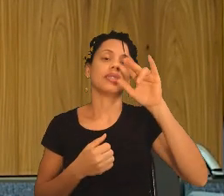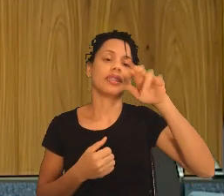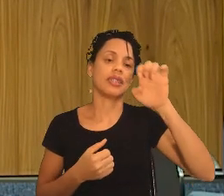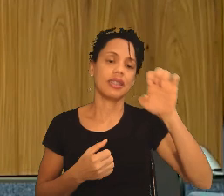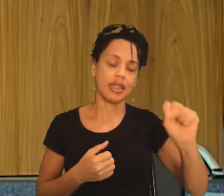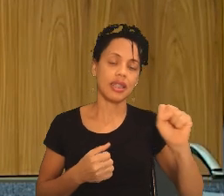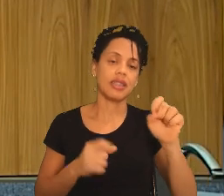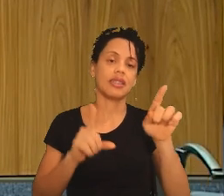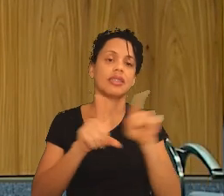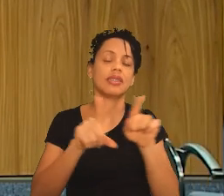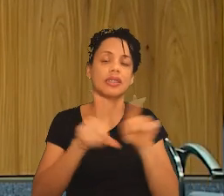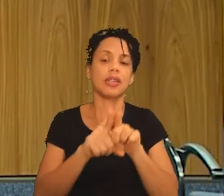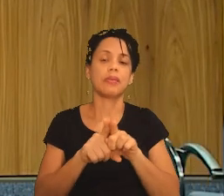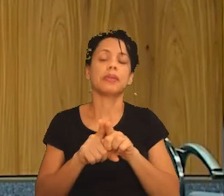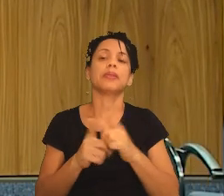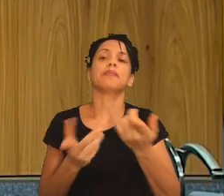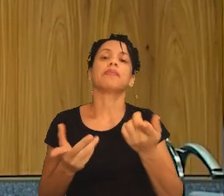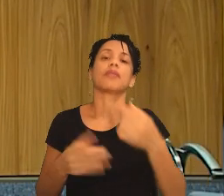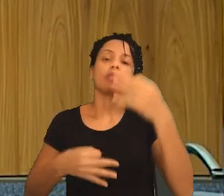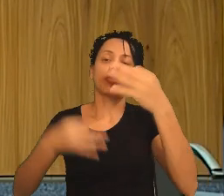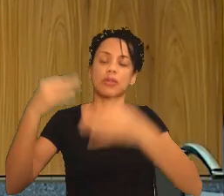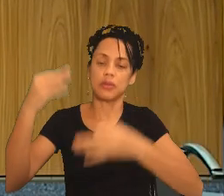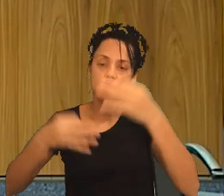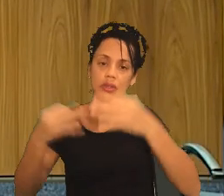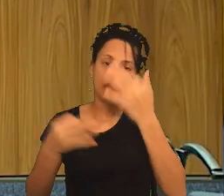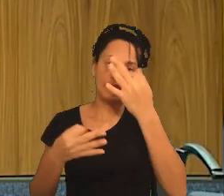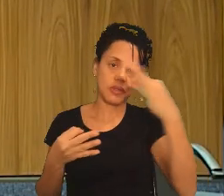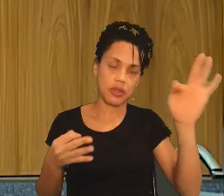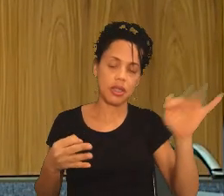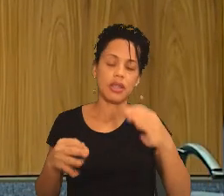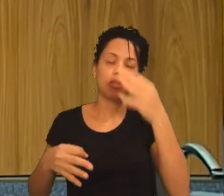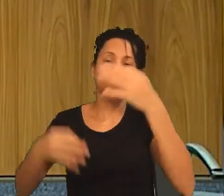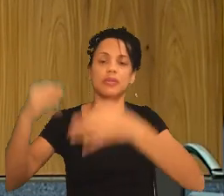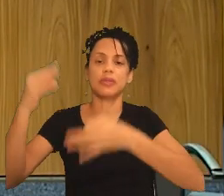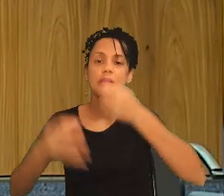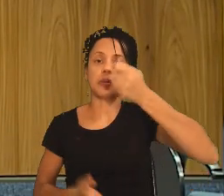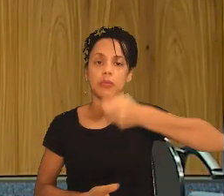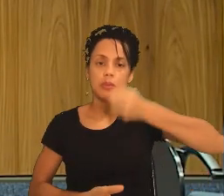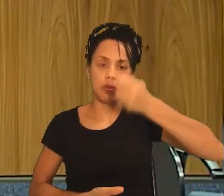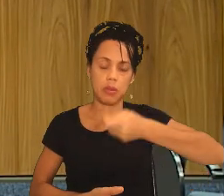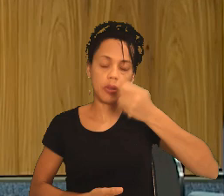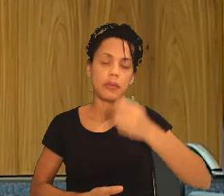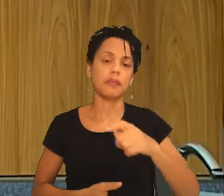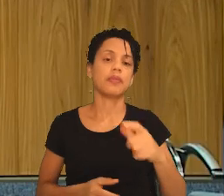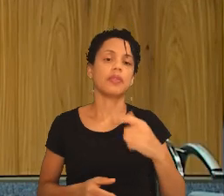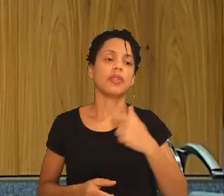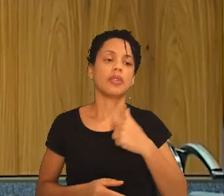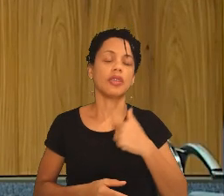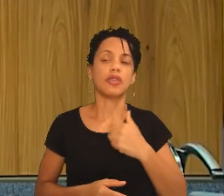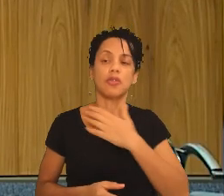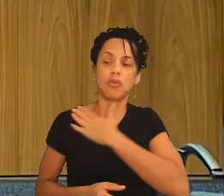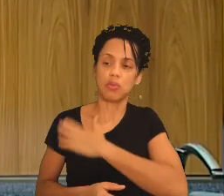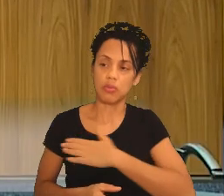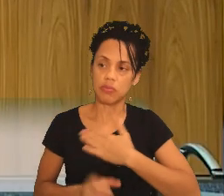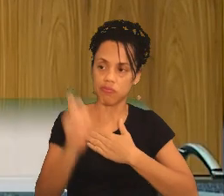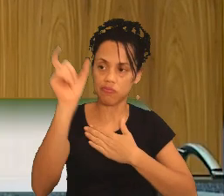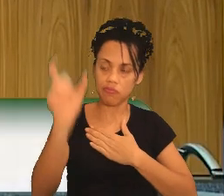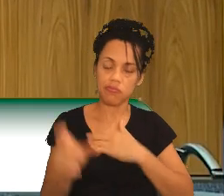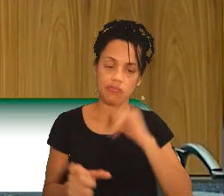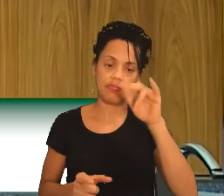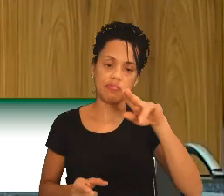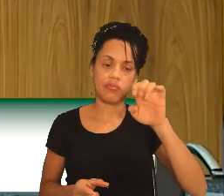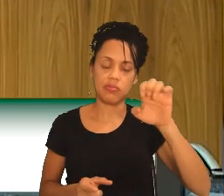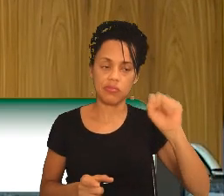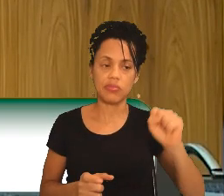assim fica complicado. Bom, obrigado, doutor Inês. Agora, como desembargadora, aproveito para